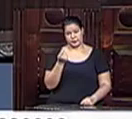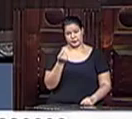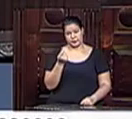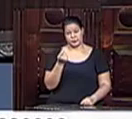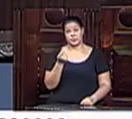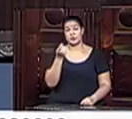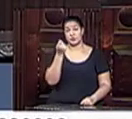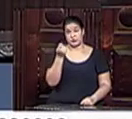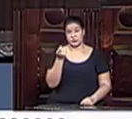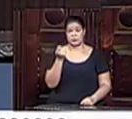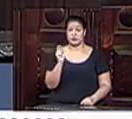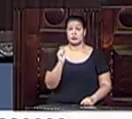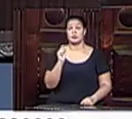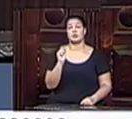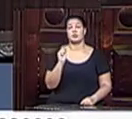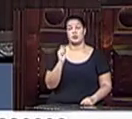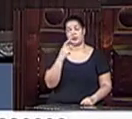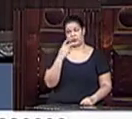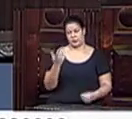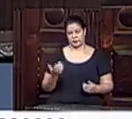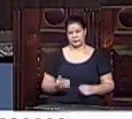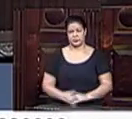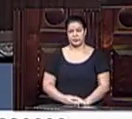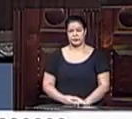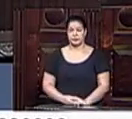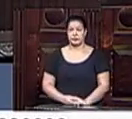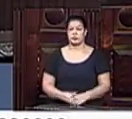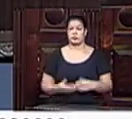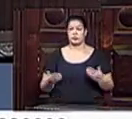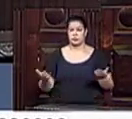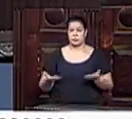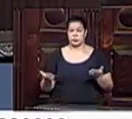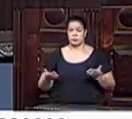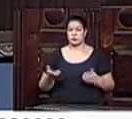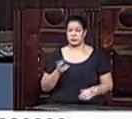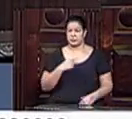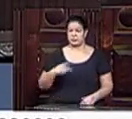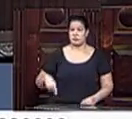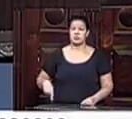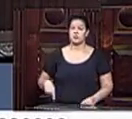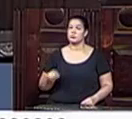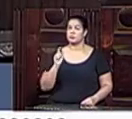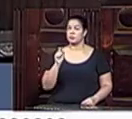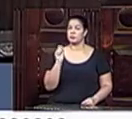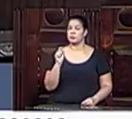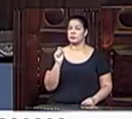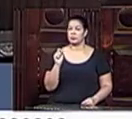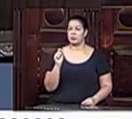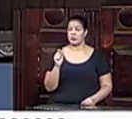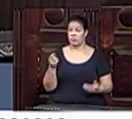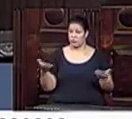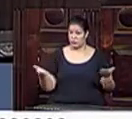sobre dinheiro que eu quero falar. Hoje, senhor presidente, hoje,